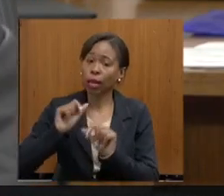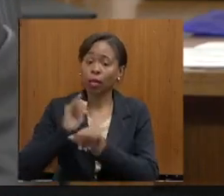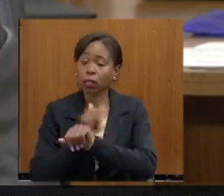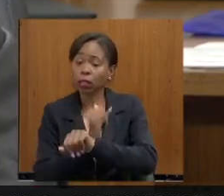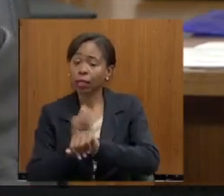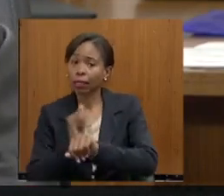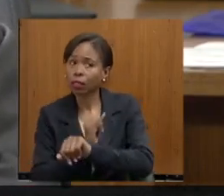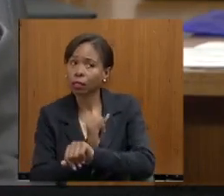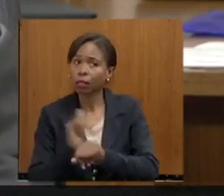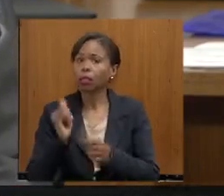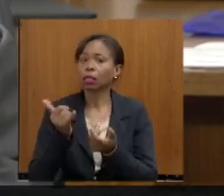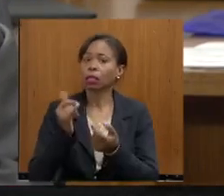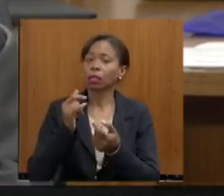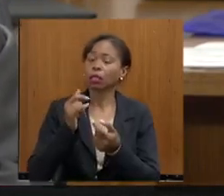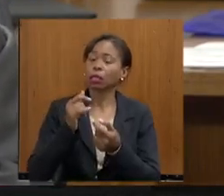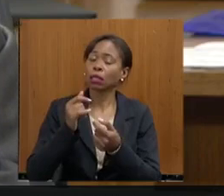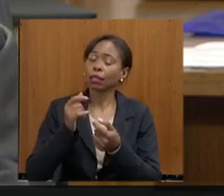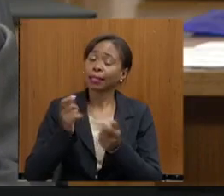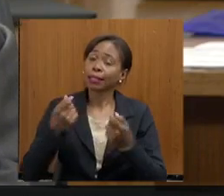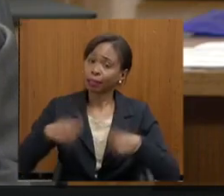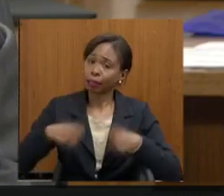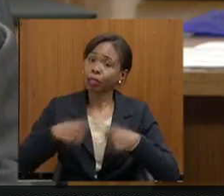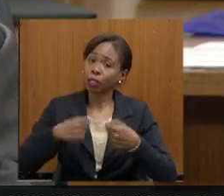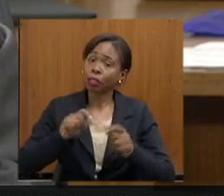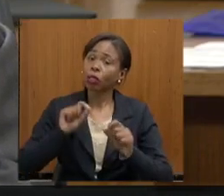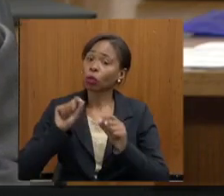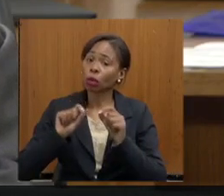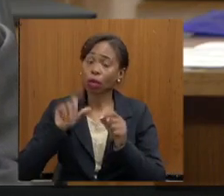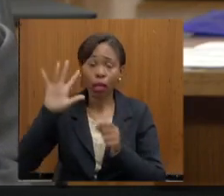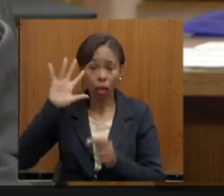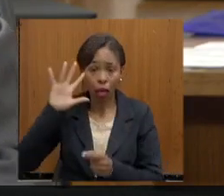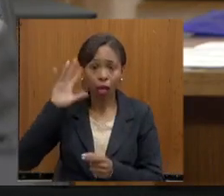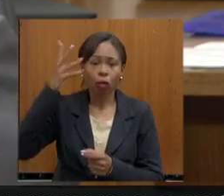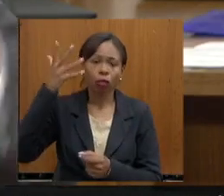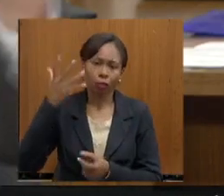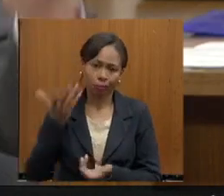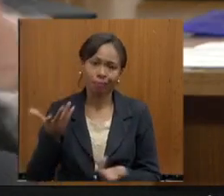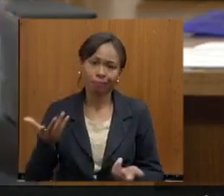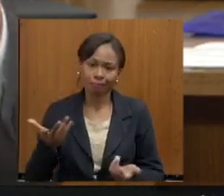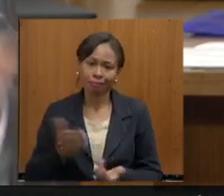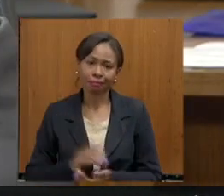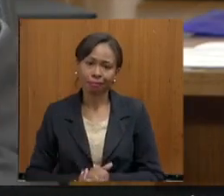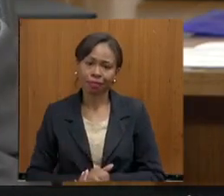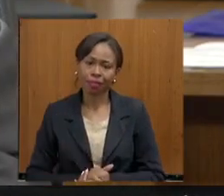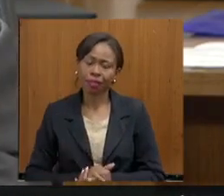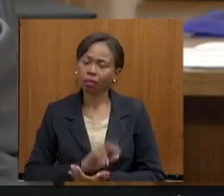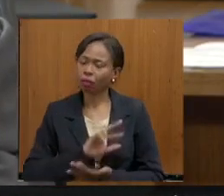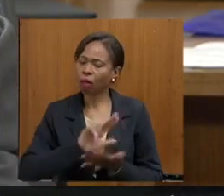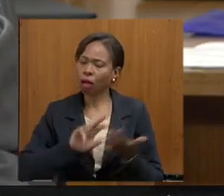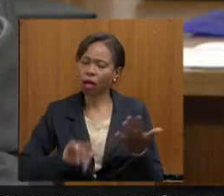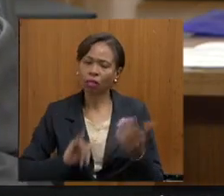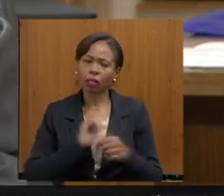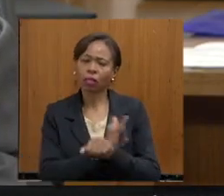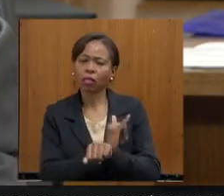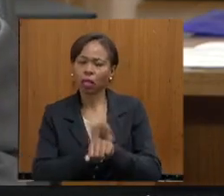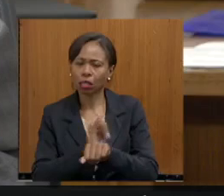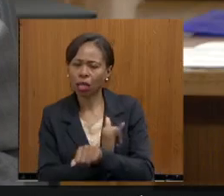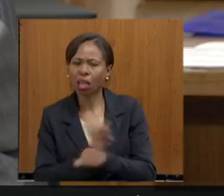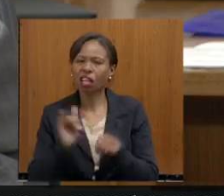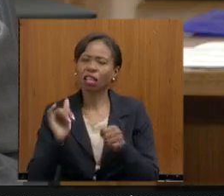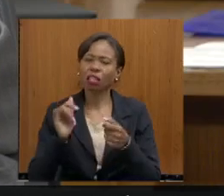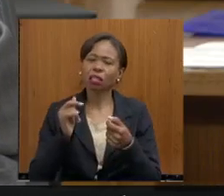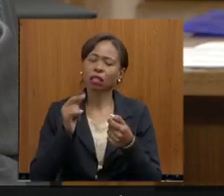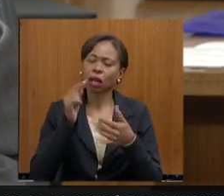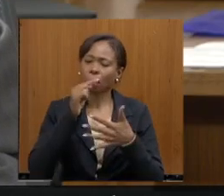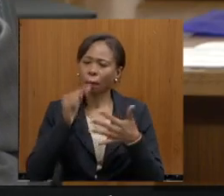que são necessárias para alcançar os resultados que nós estamos buscando tão várias dessas medidas que eu